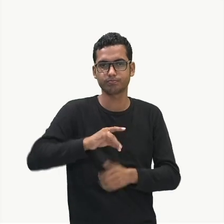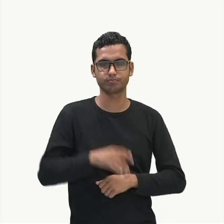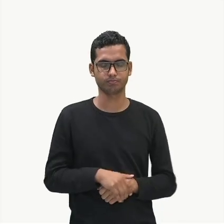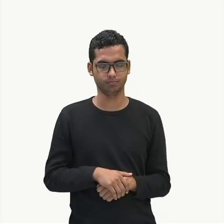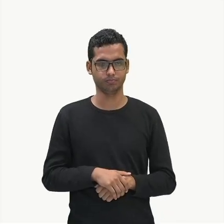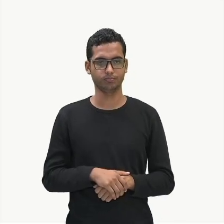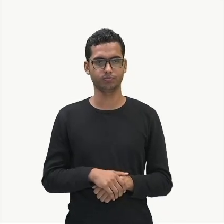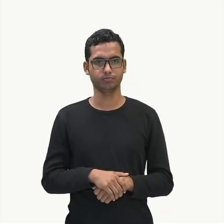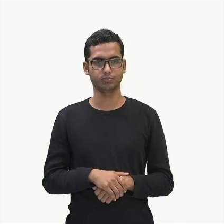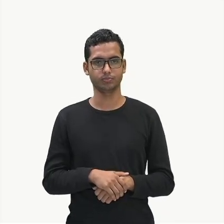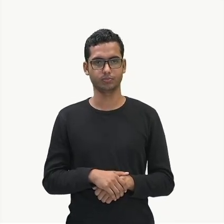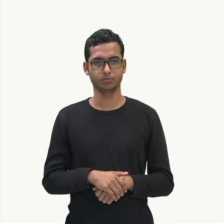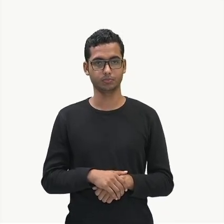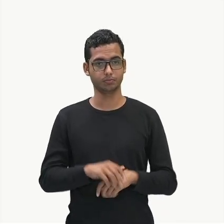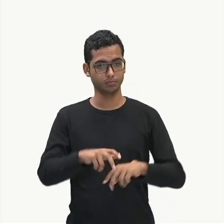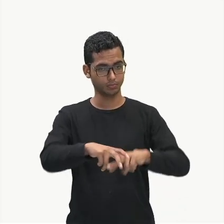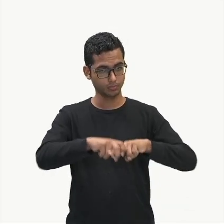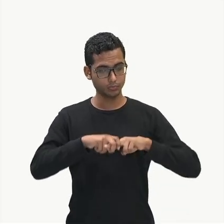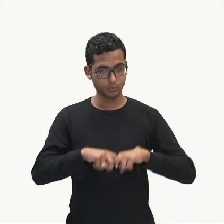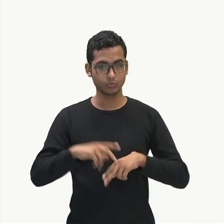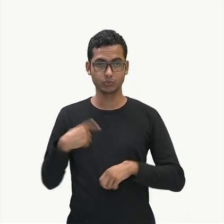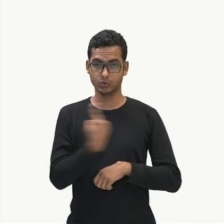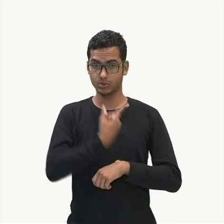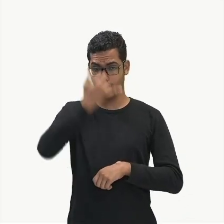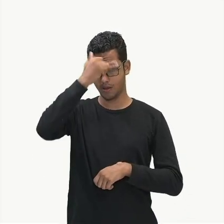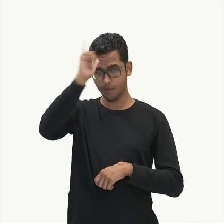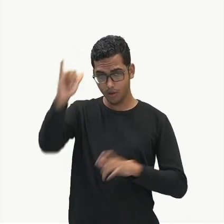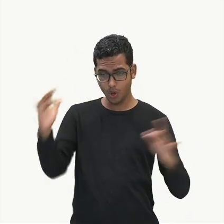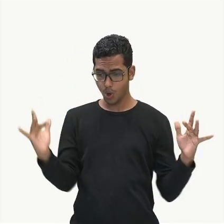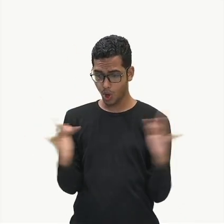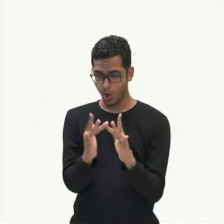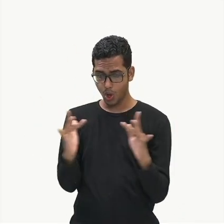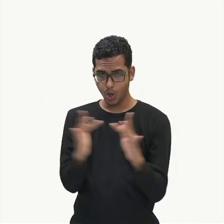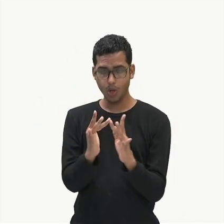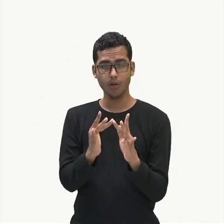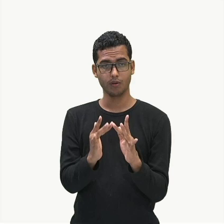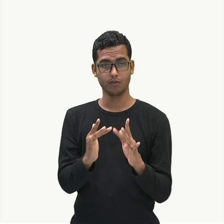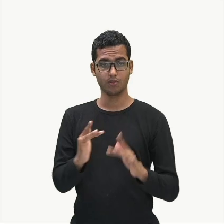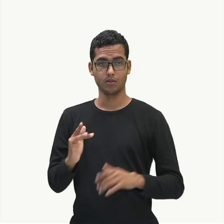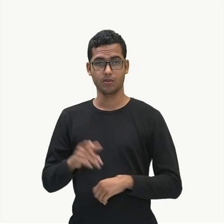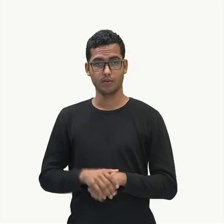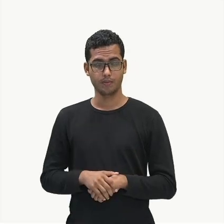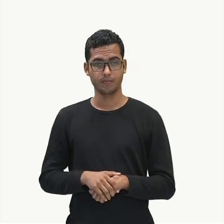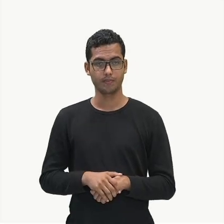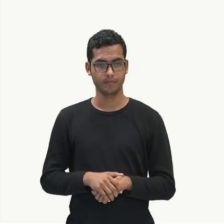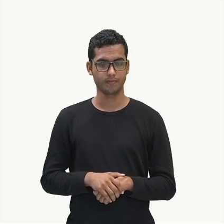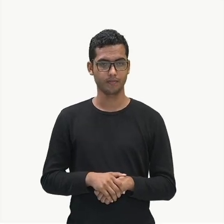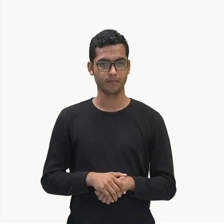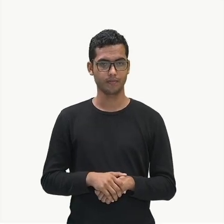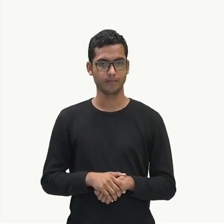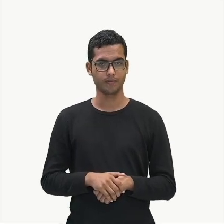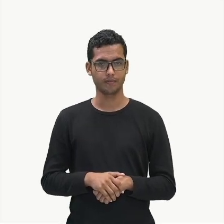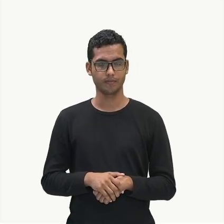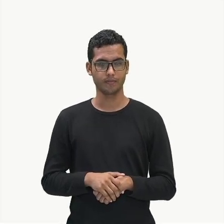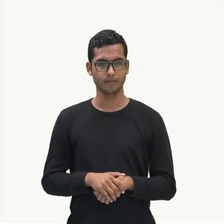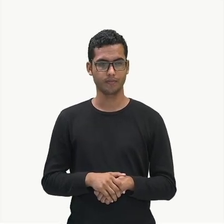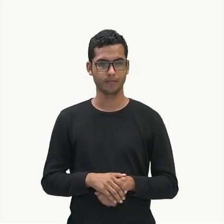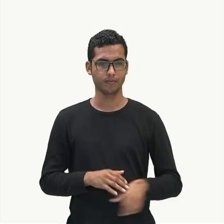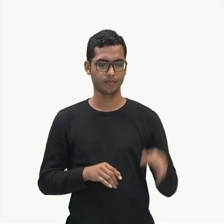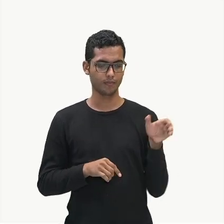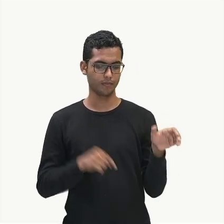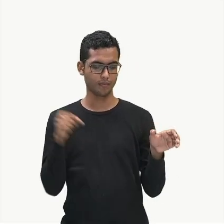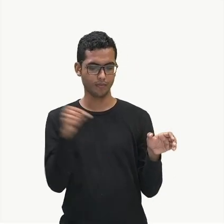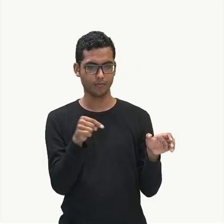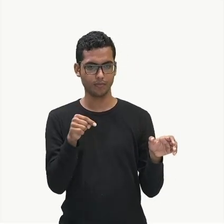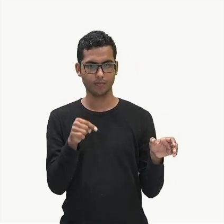a gente impede esse contato, tá? O sódio, para impedir o contato do sódio com